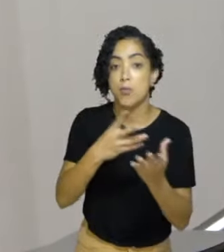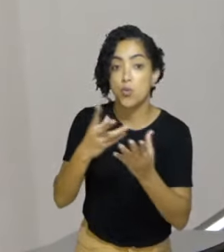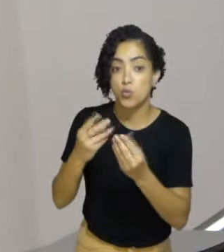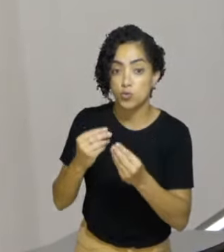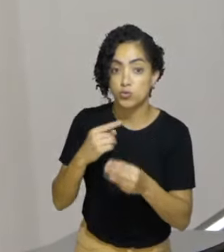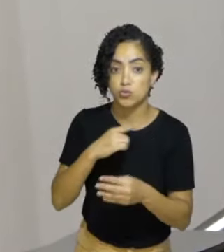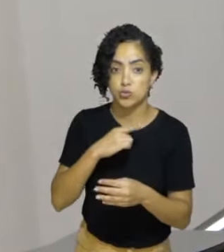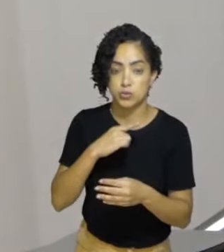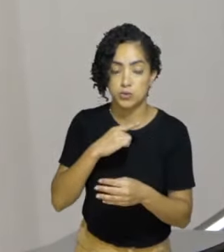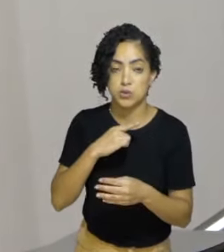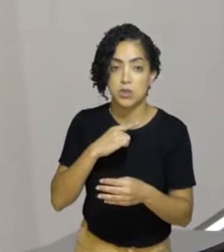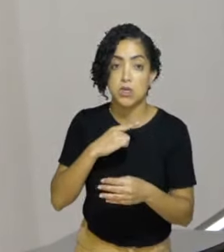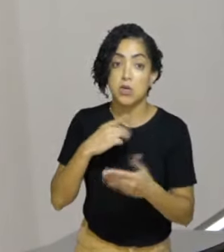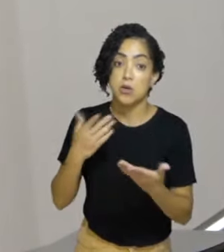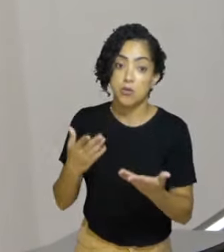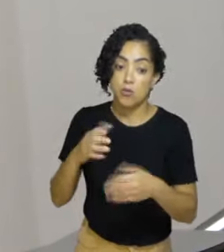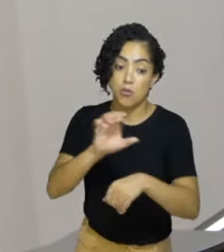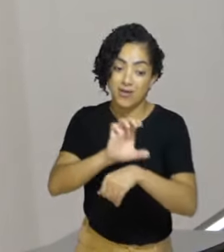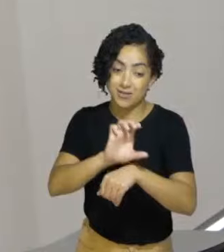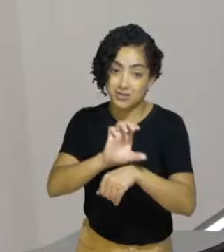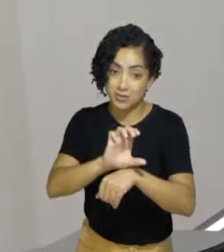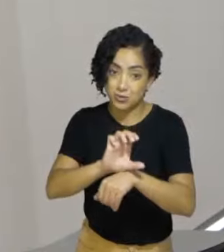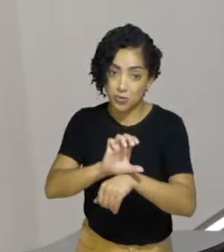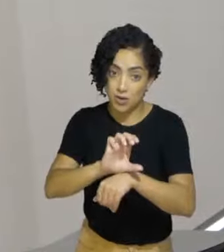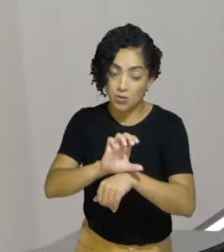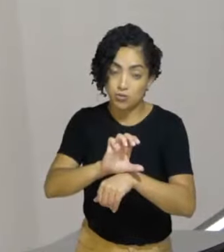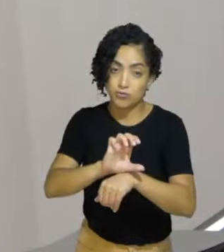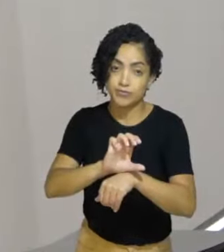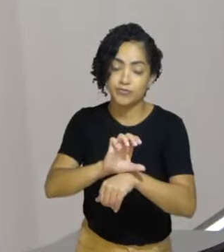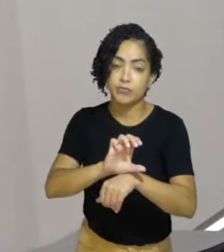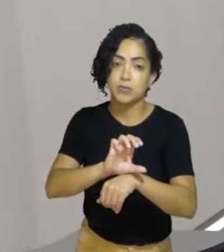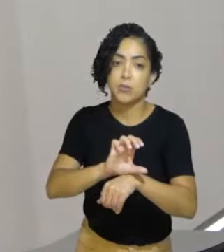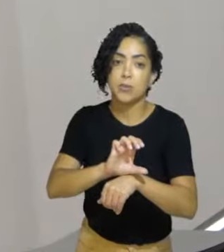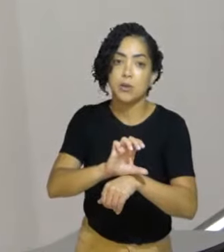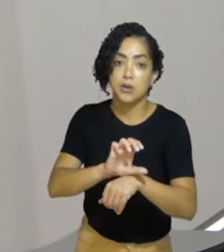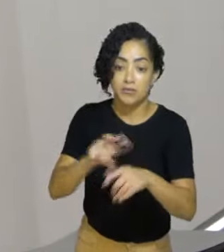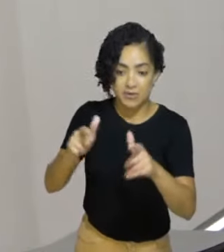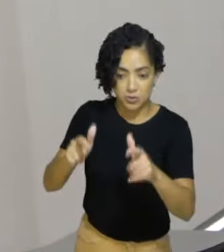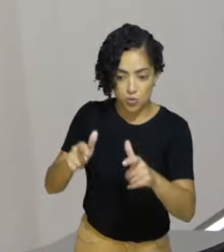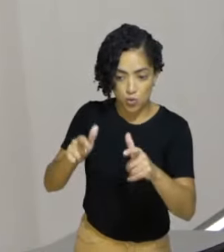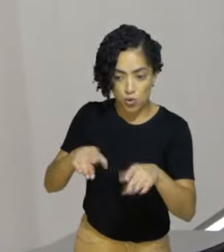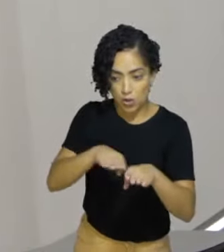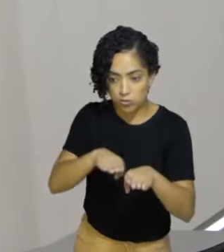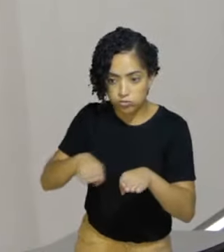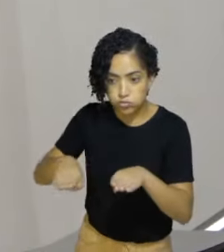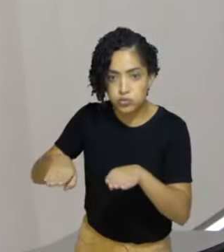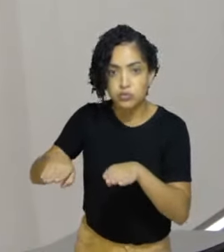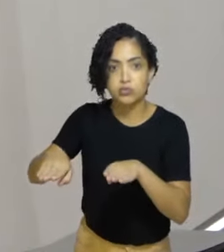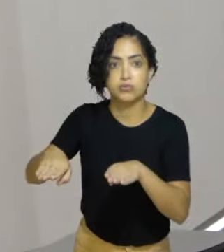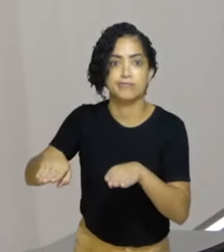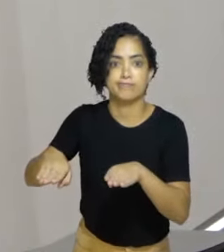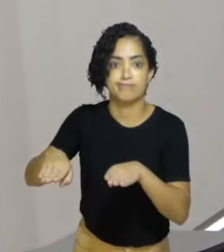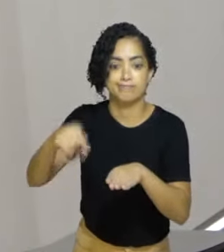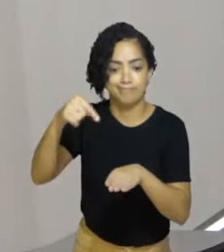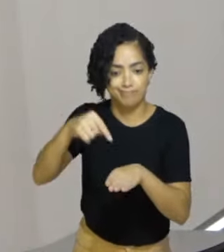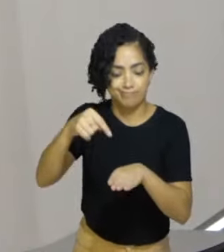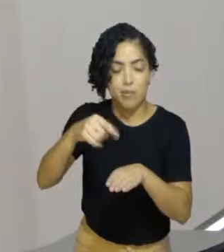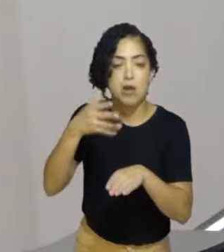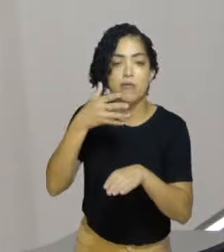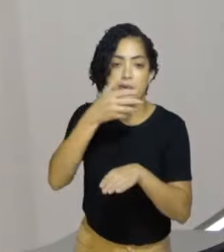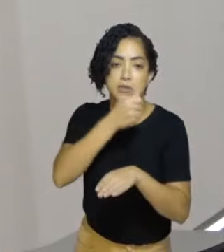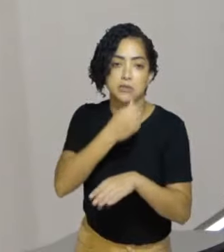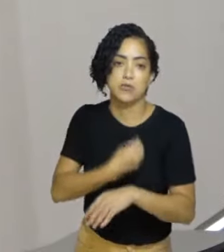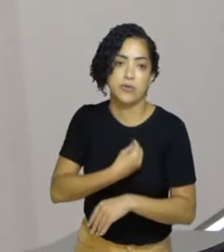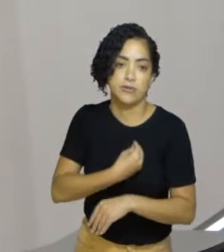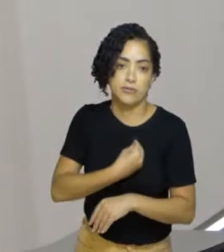é uma rodovia estadual, simplesmente fazer um local de escape naquele ponto vai salvar várias